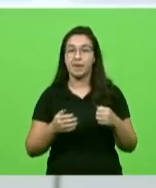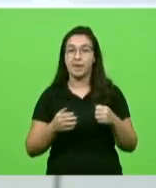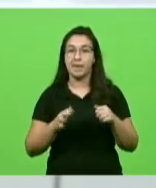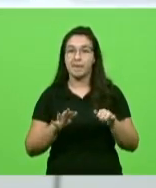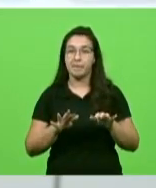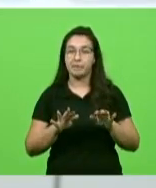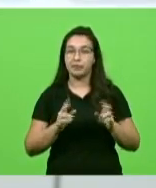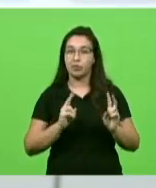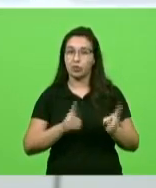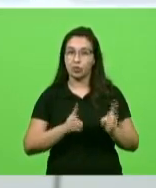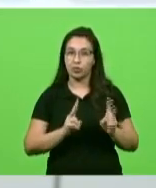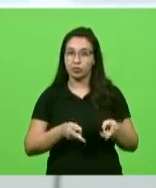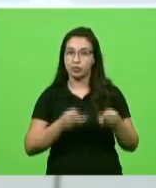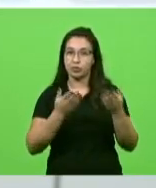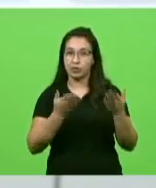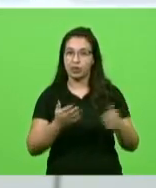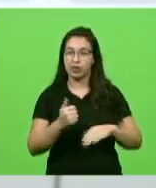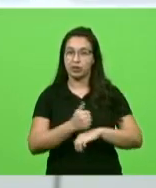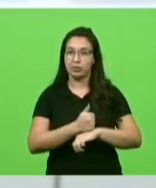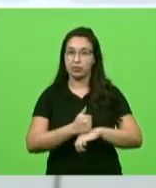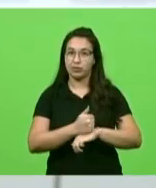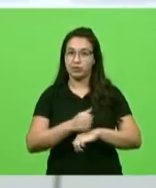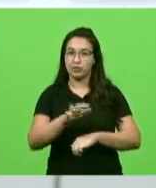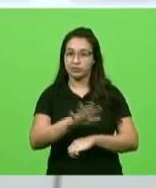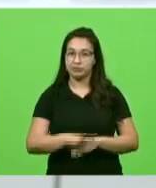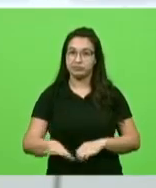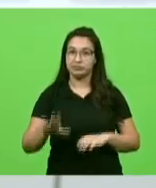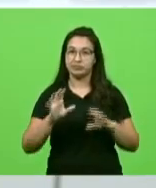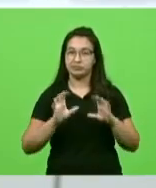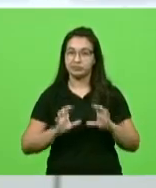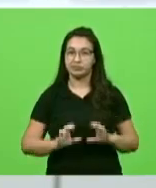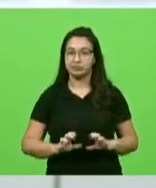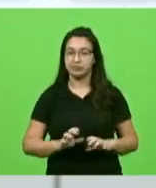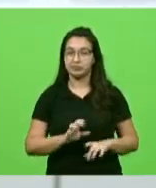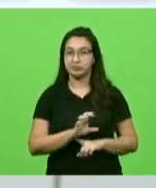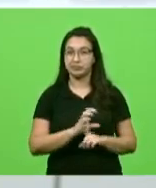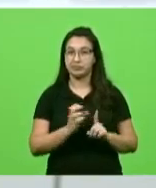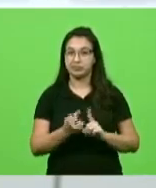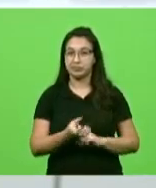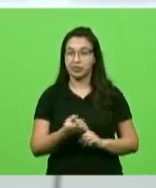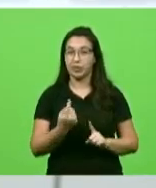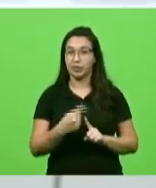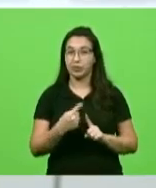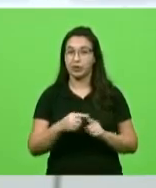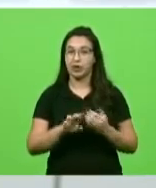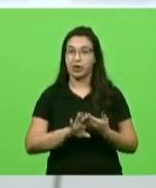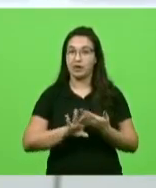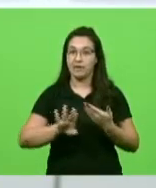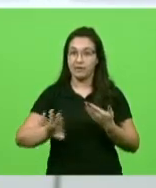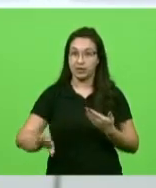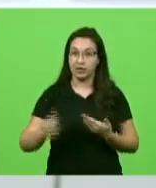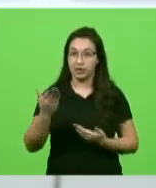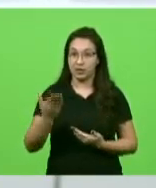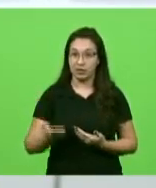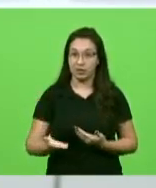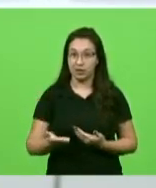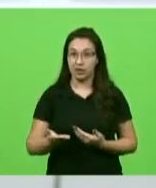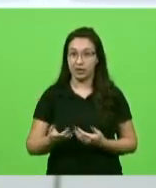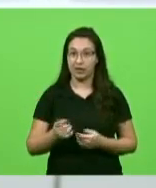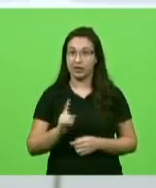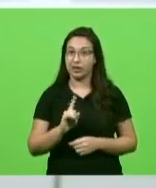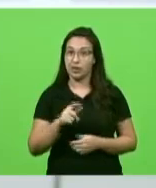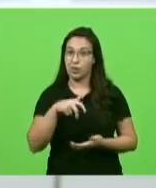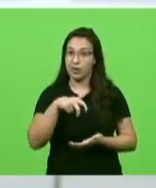pessoal e profissional do representado perante a comunidade pois a natureza do afastamento não tem caráter